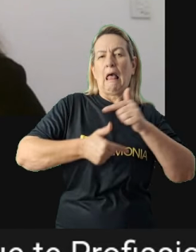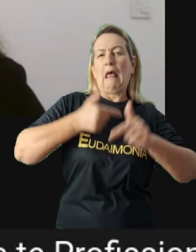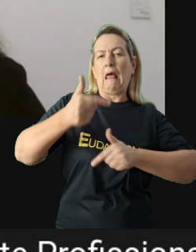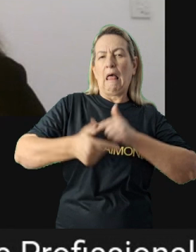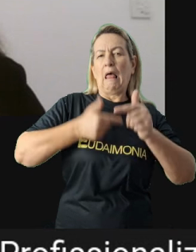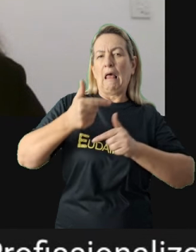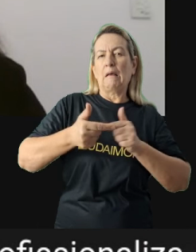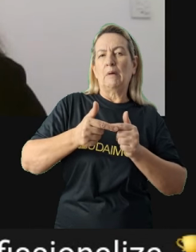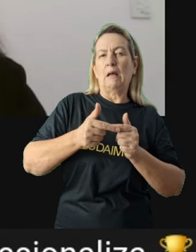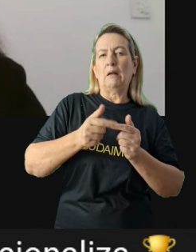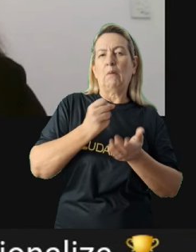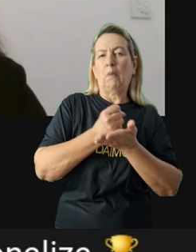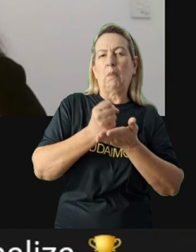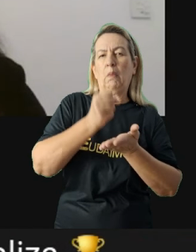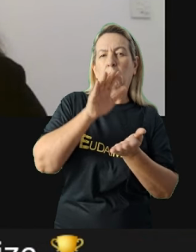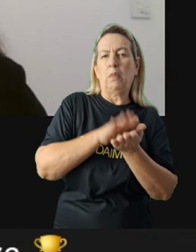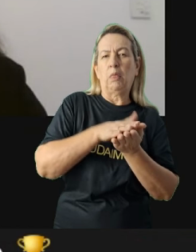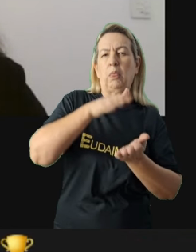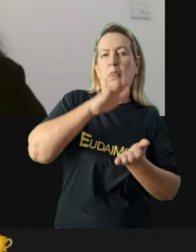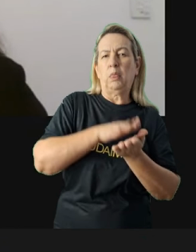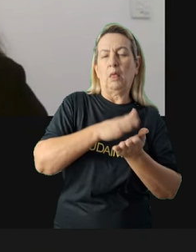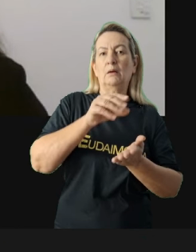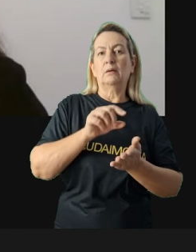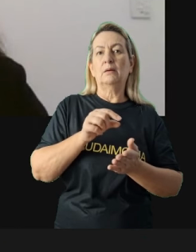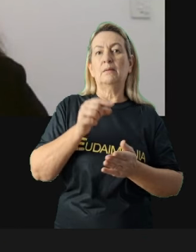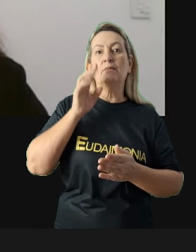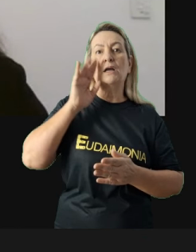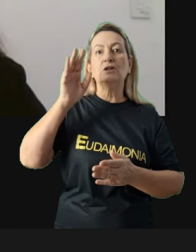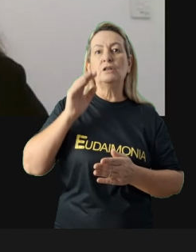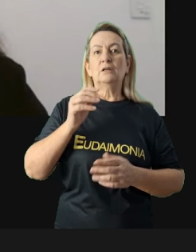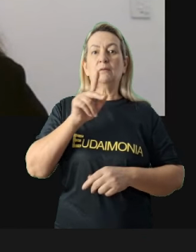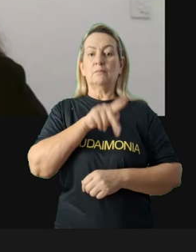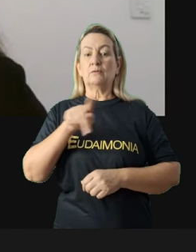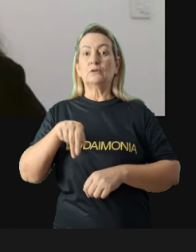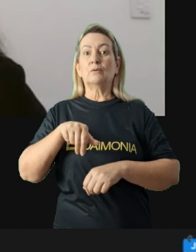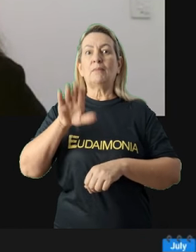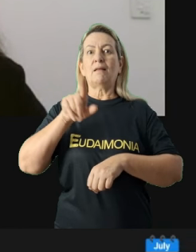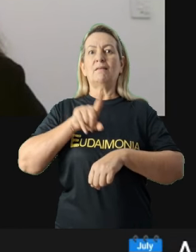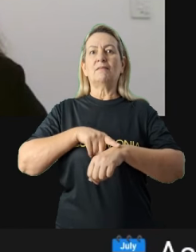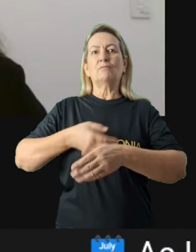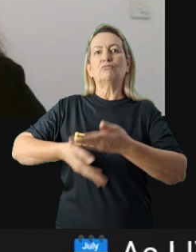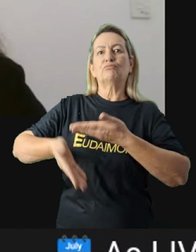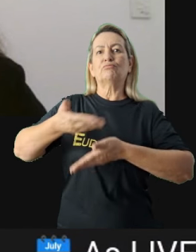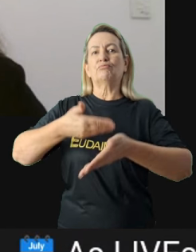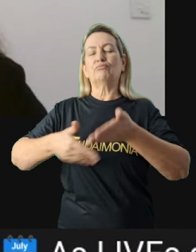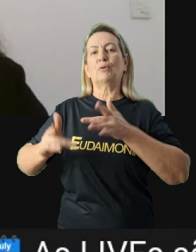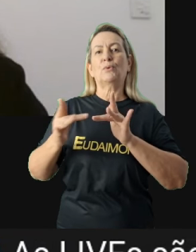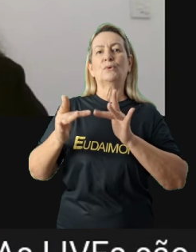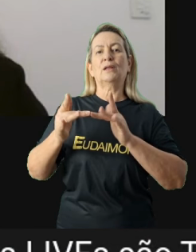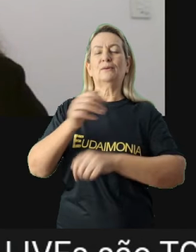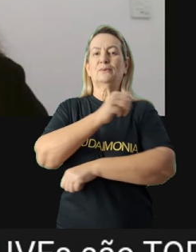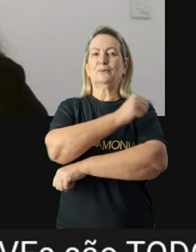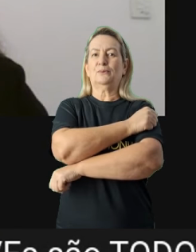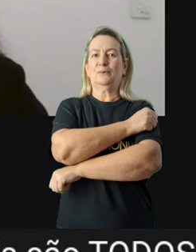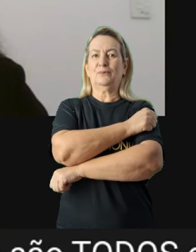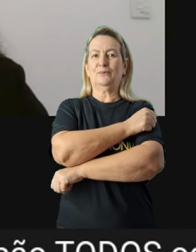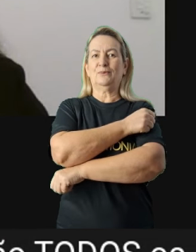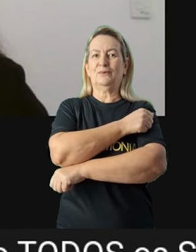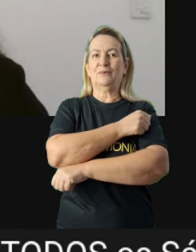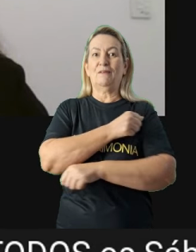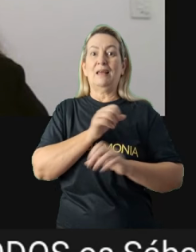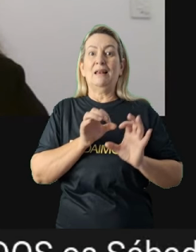trabalho burocrático, imagine o quanto esse professor tem de tempo para interagir com os alunos e fazer o